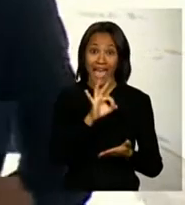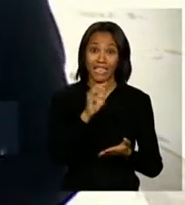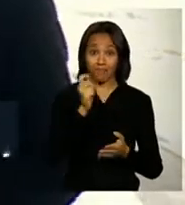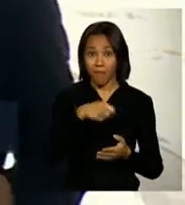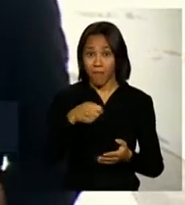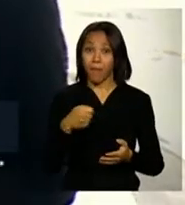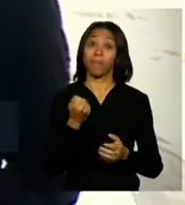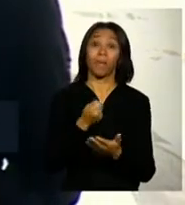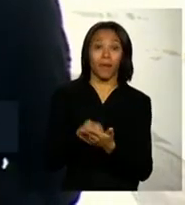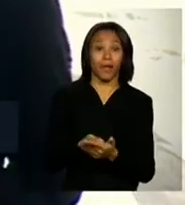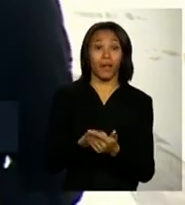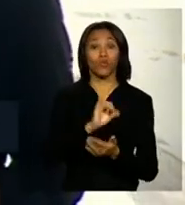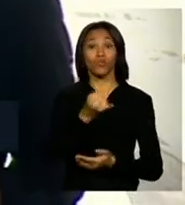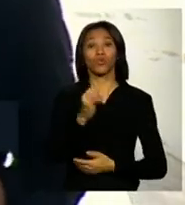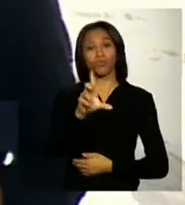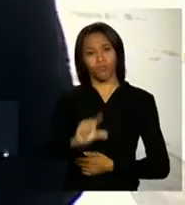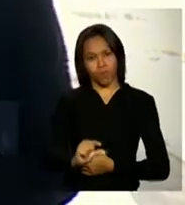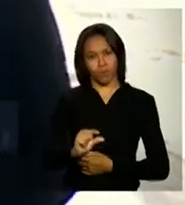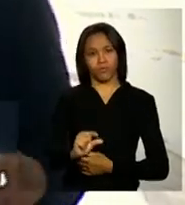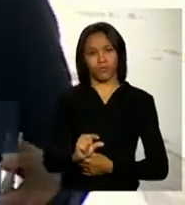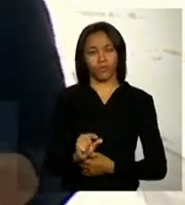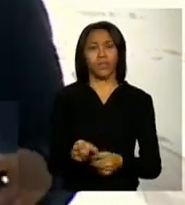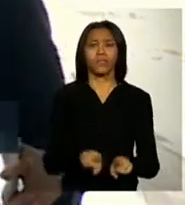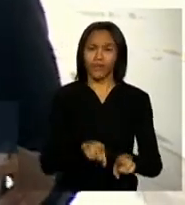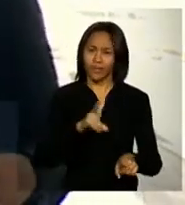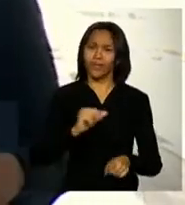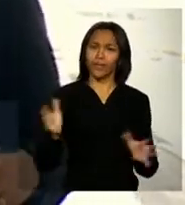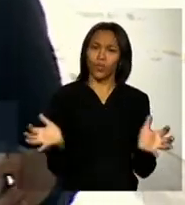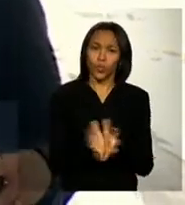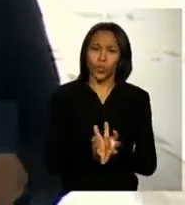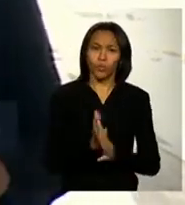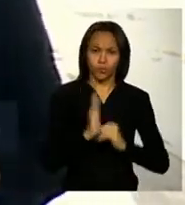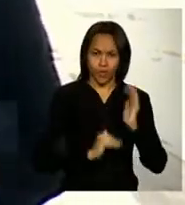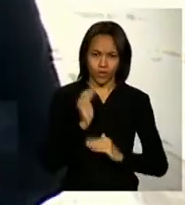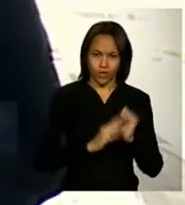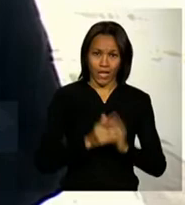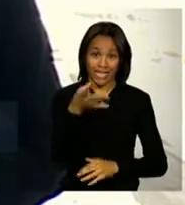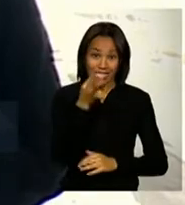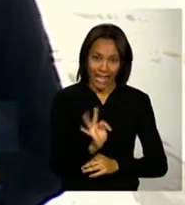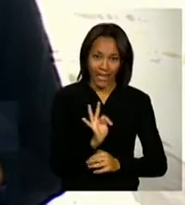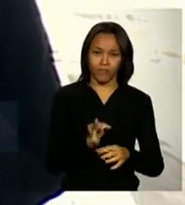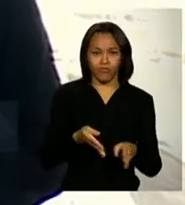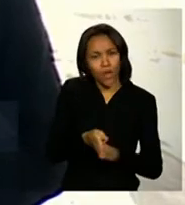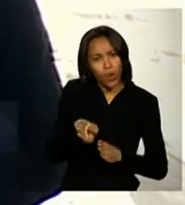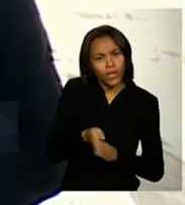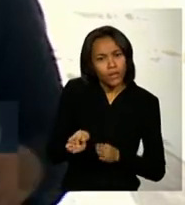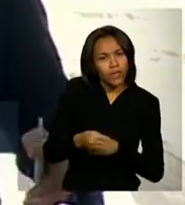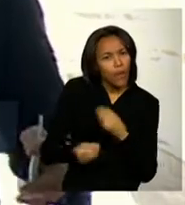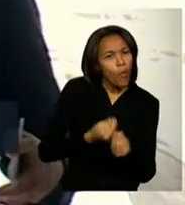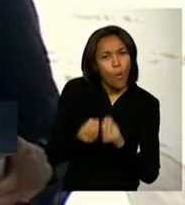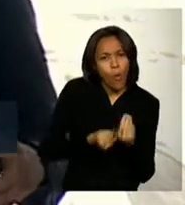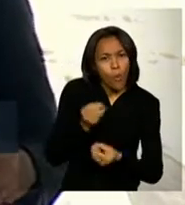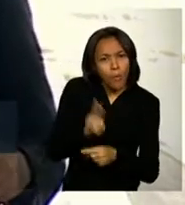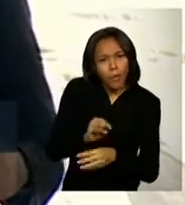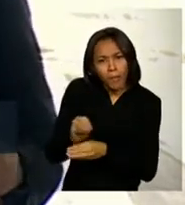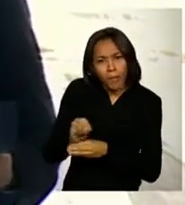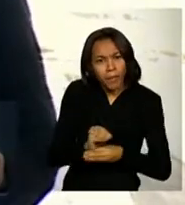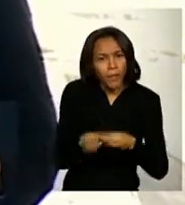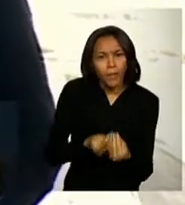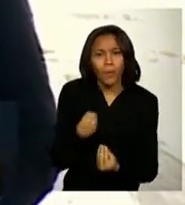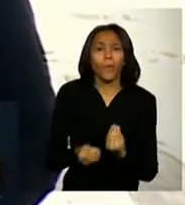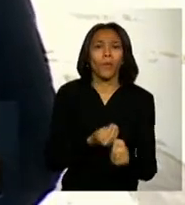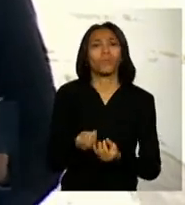juros abaixo da inflação com assistência técnica dispensando milhões para assistência